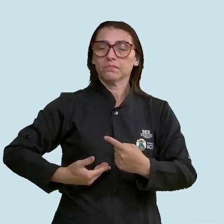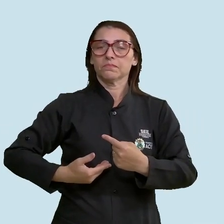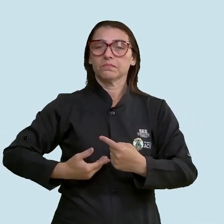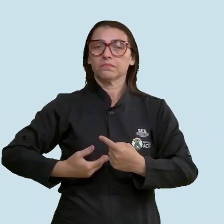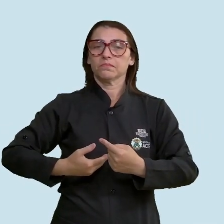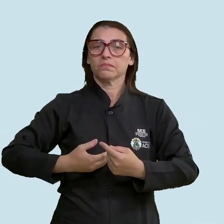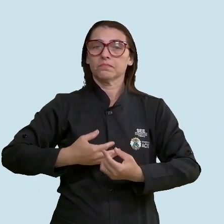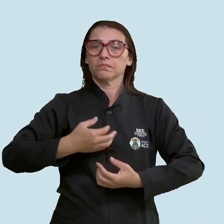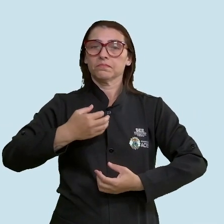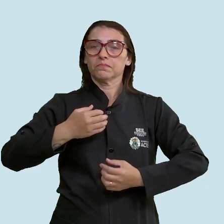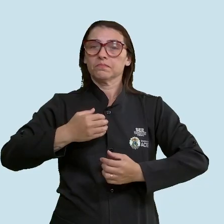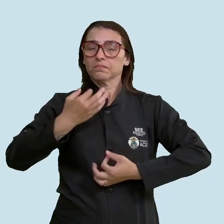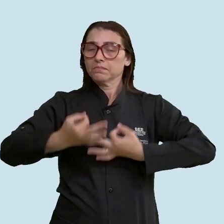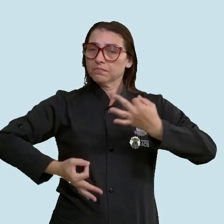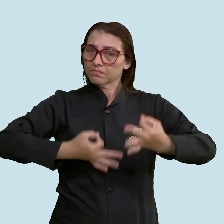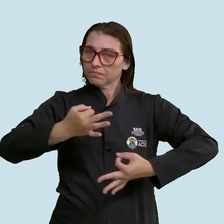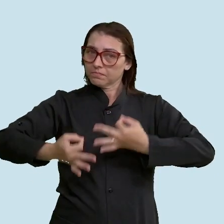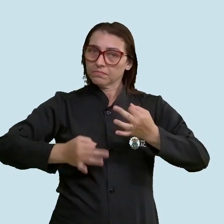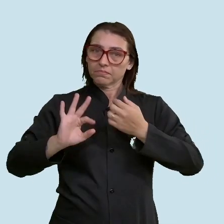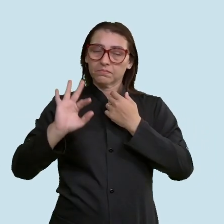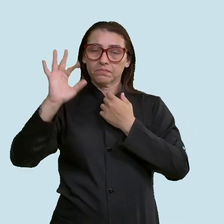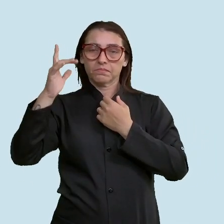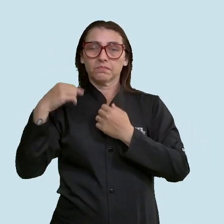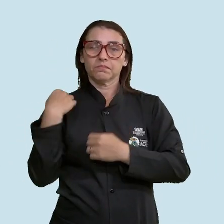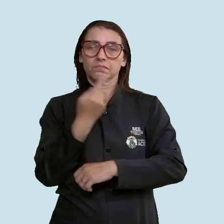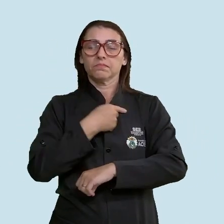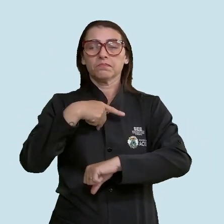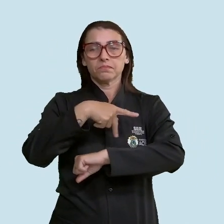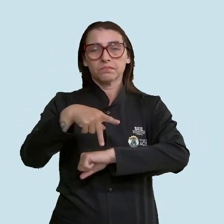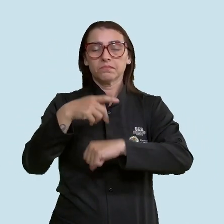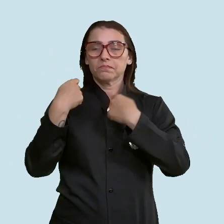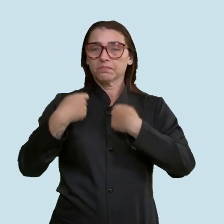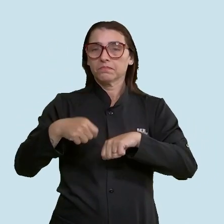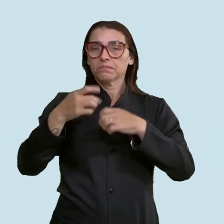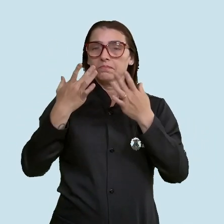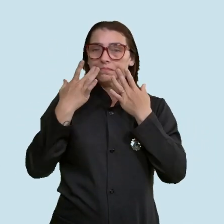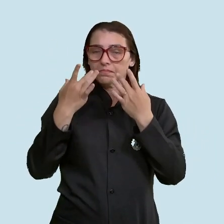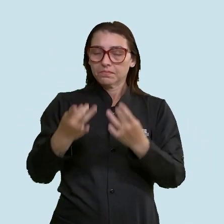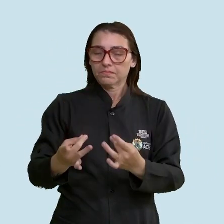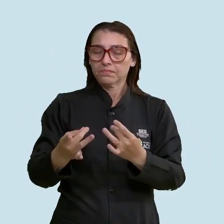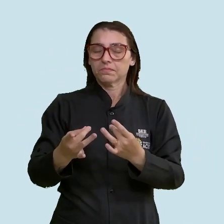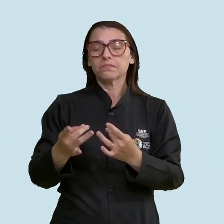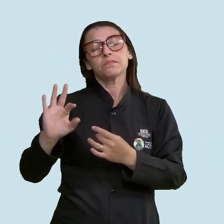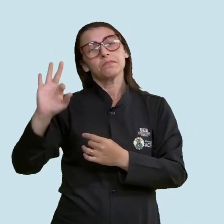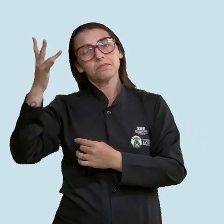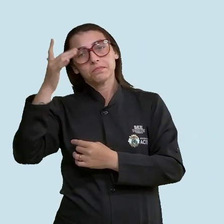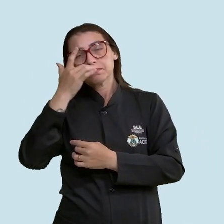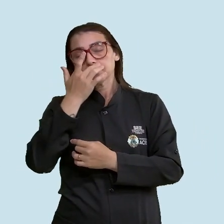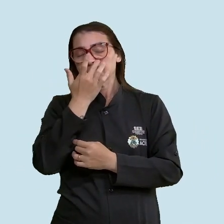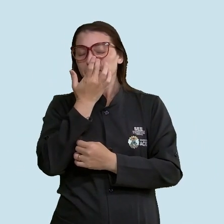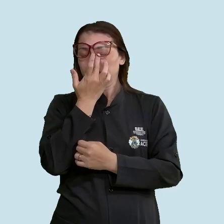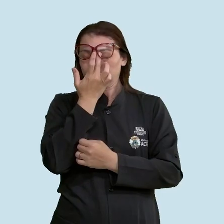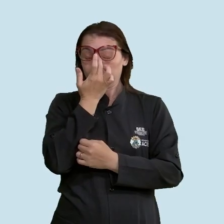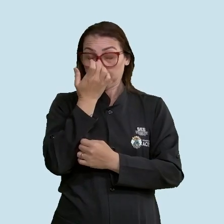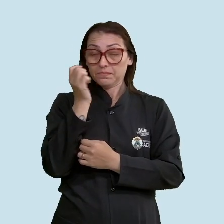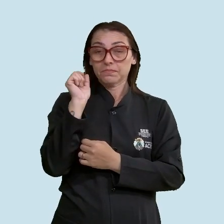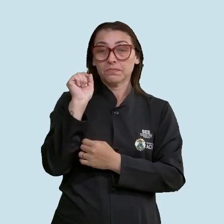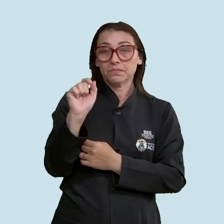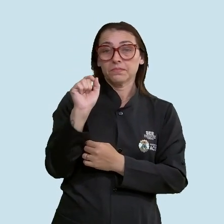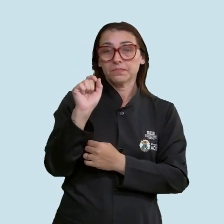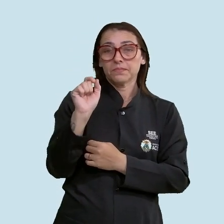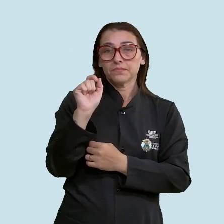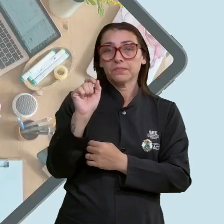bem acaloradas, né, que acontecem no nosso país e a gente precisa estar muito a par de tudo isso que acontece. O que